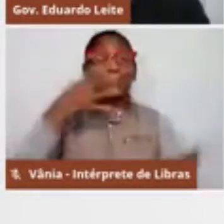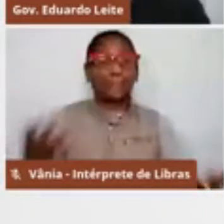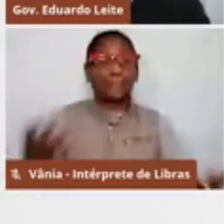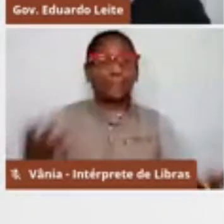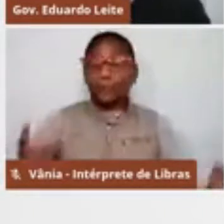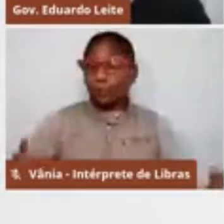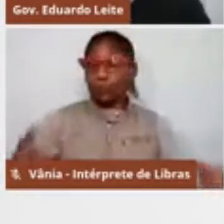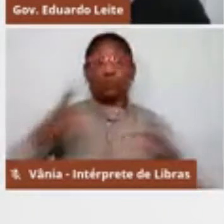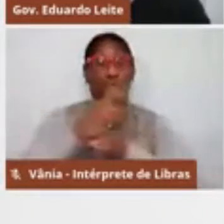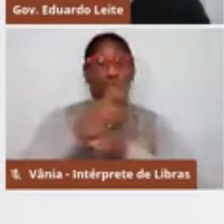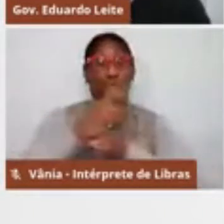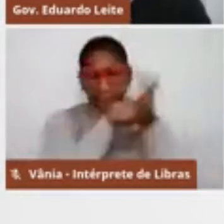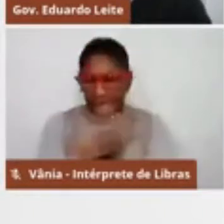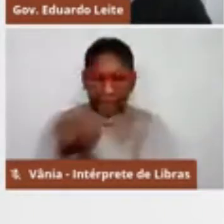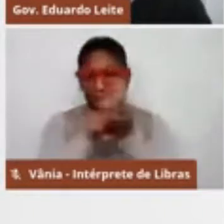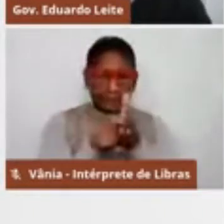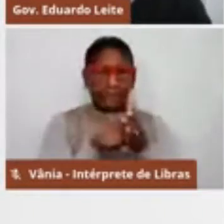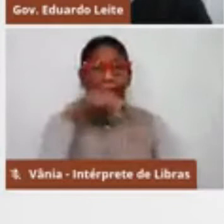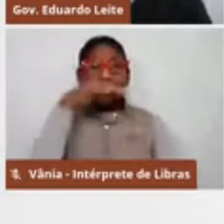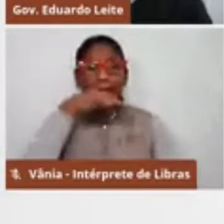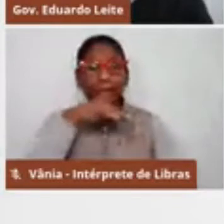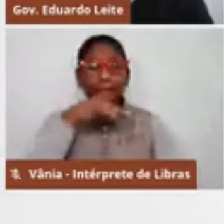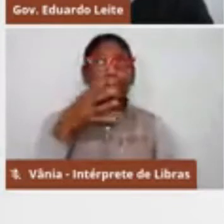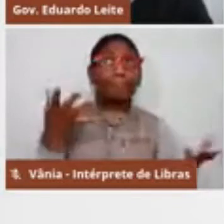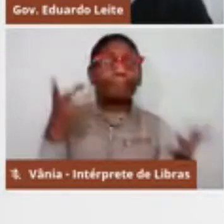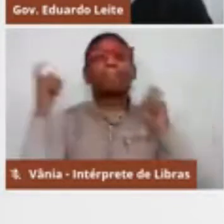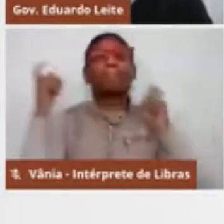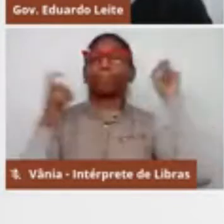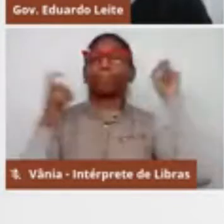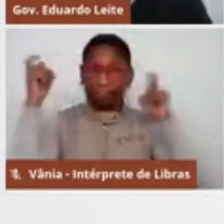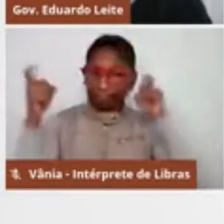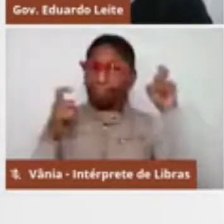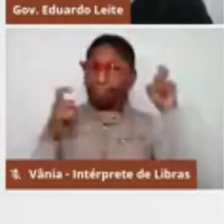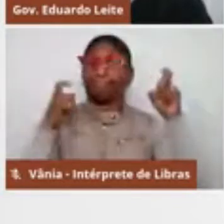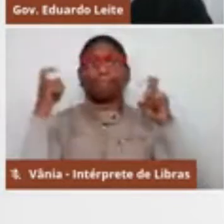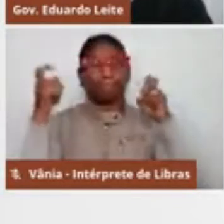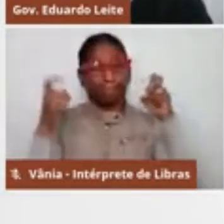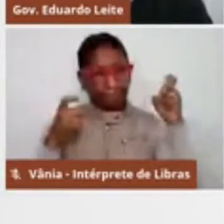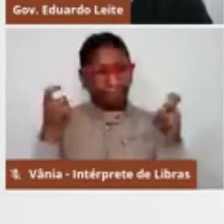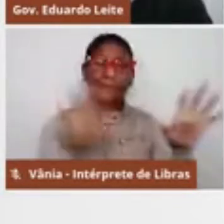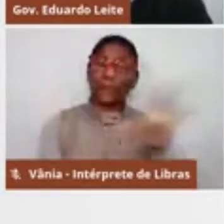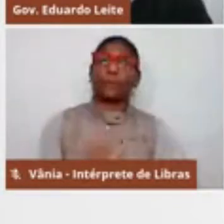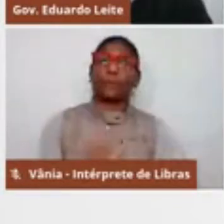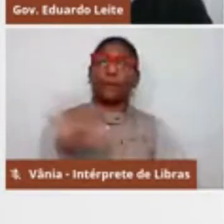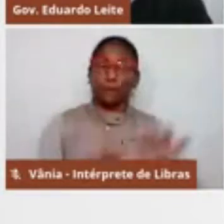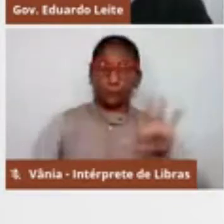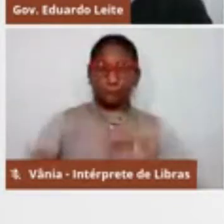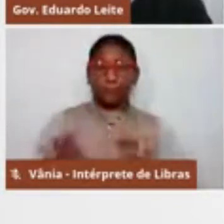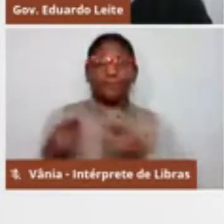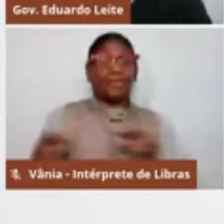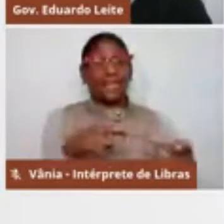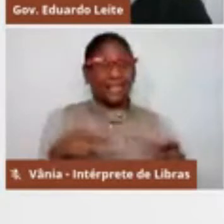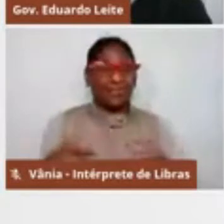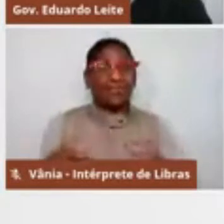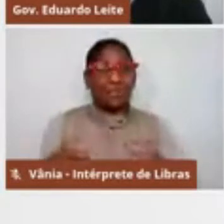dados na região da Serra é preocupante, né, e seja cuidado na região da